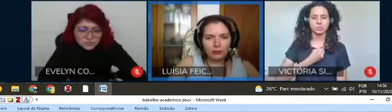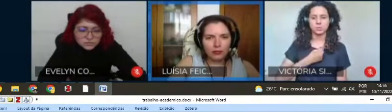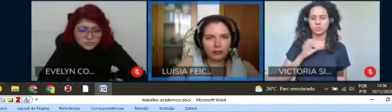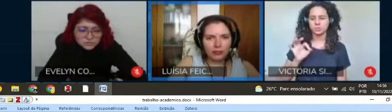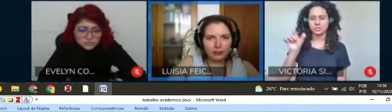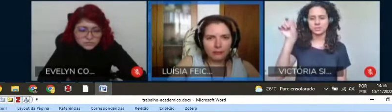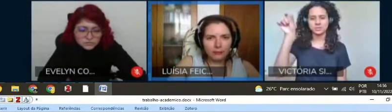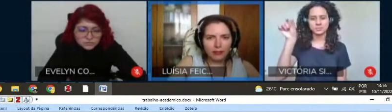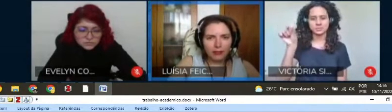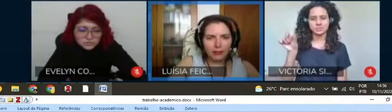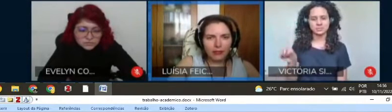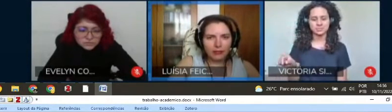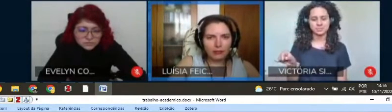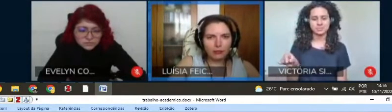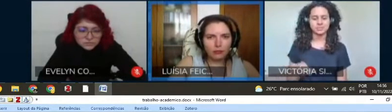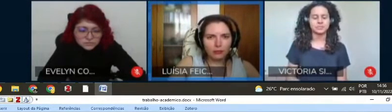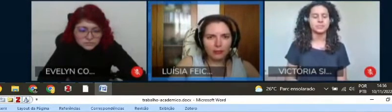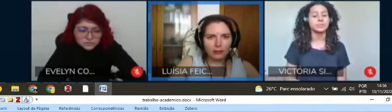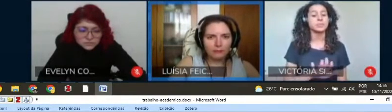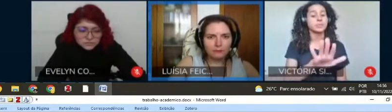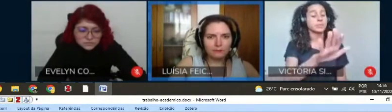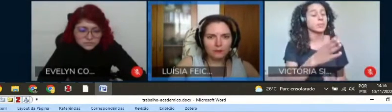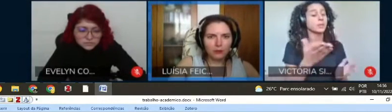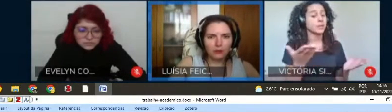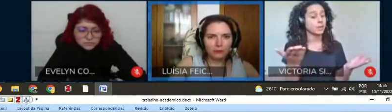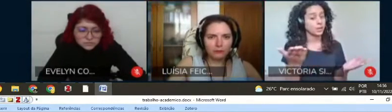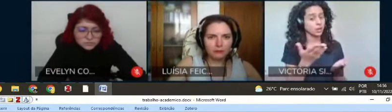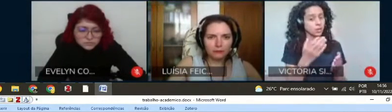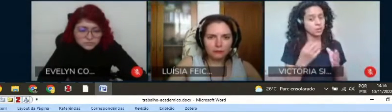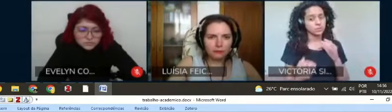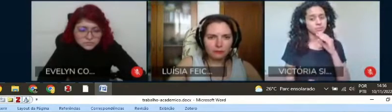Então, eu vou vir aqui e criar